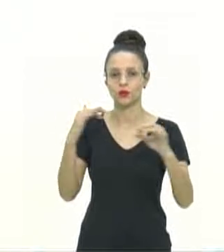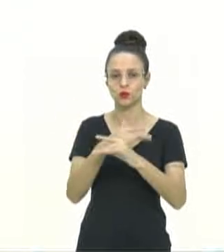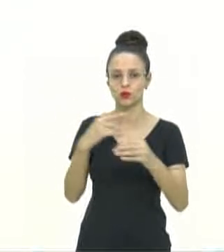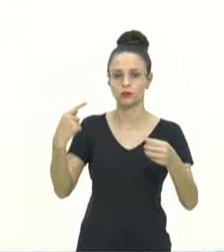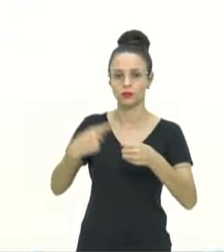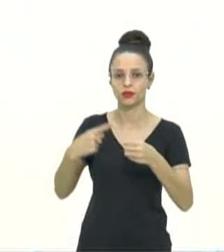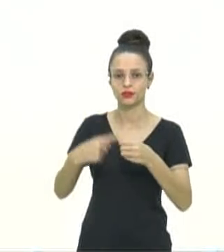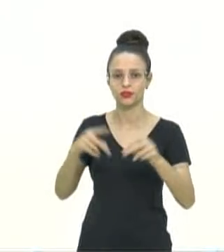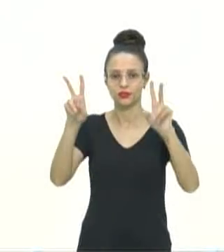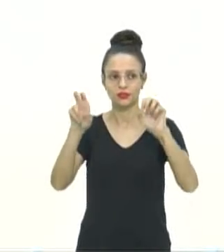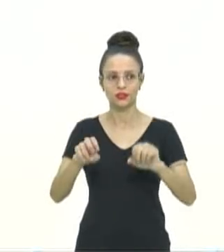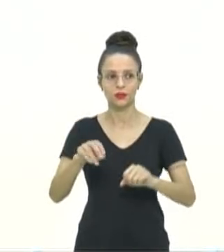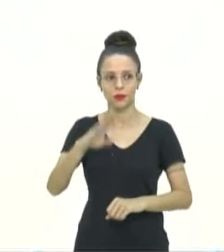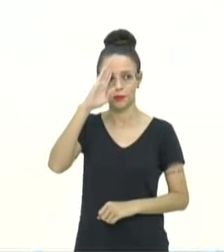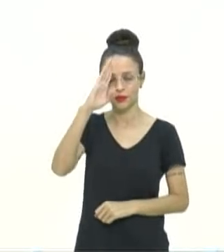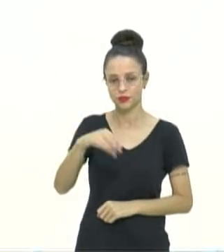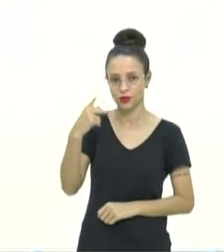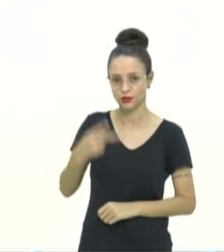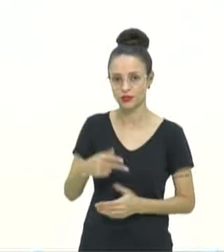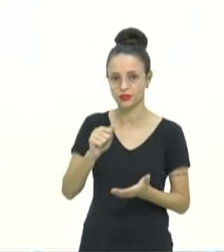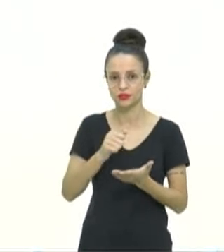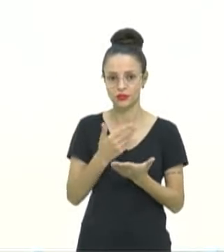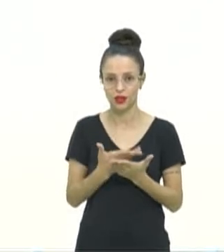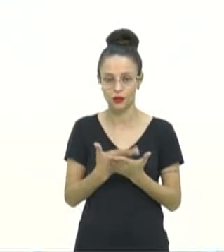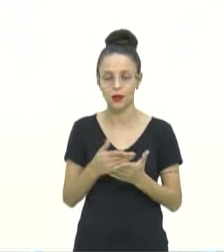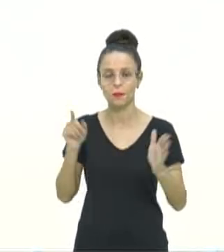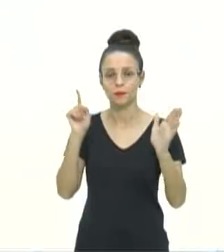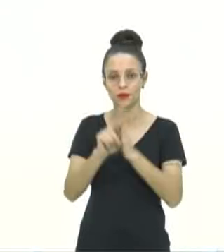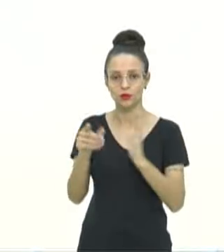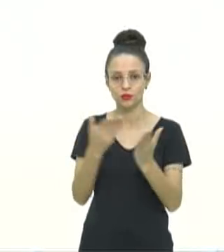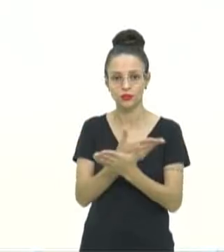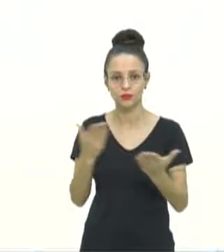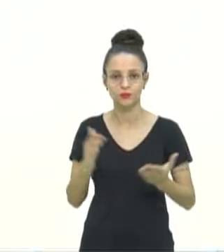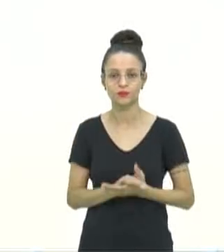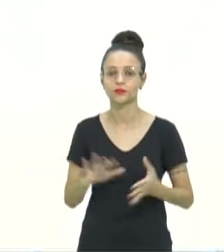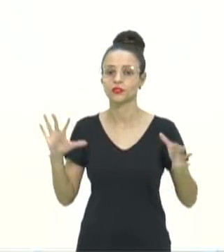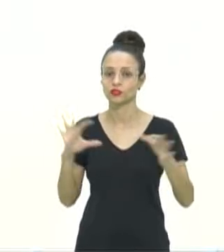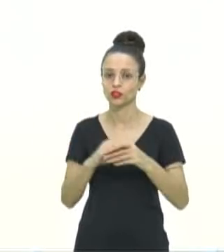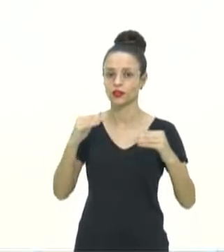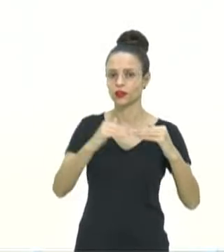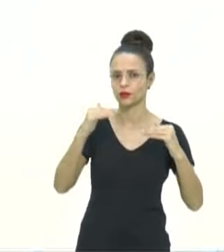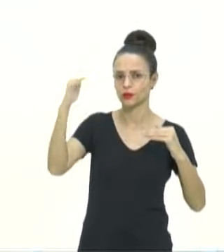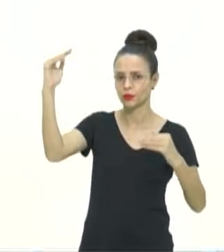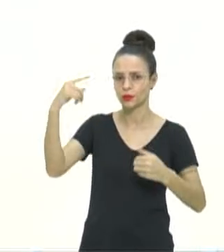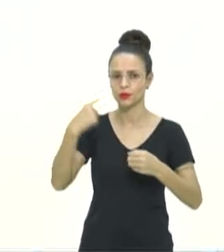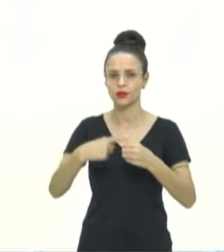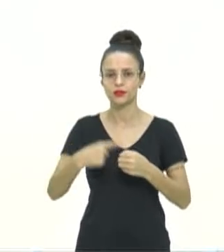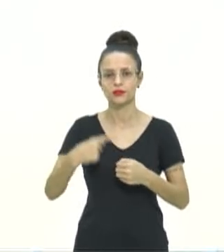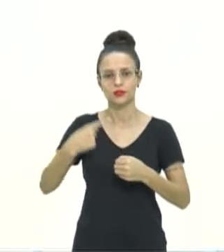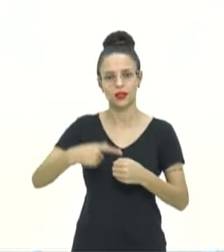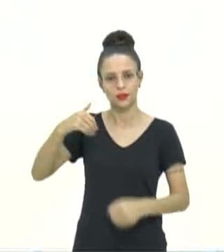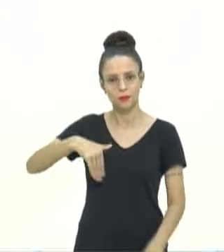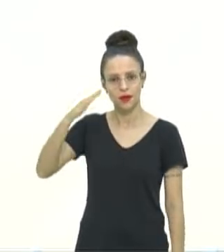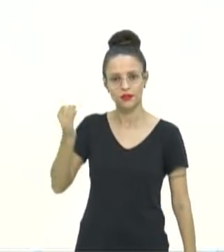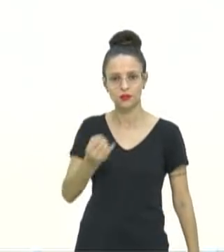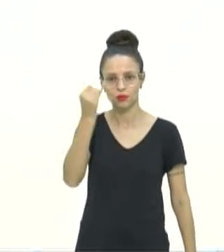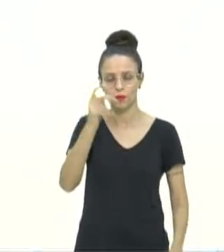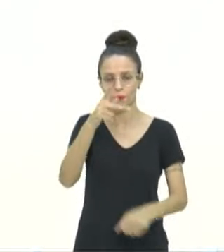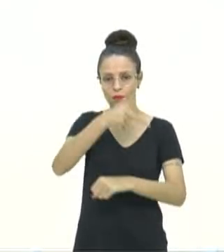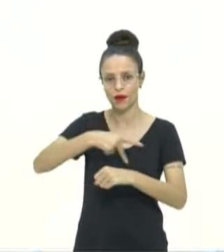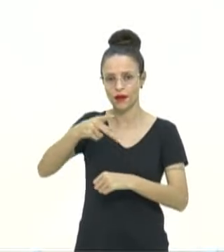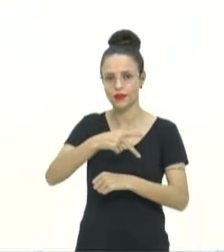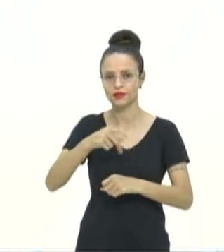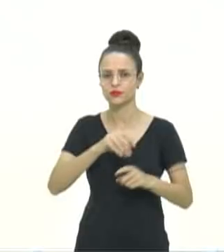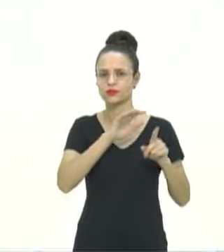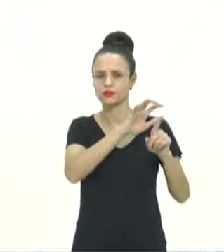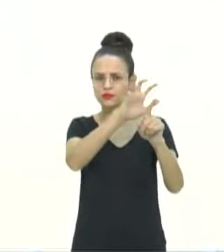que é o tema central da nossa aula de hoje. Perguntinha lá. Segundo a hierarquia urbana, as cidades mais importantes de um país que comandam a